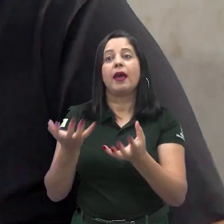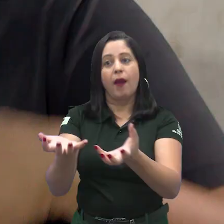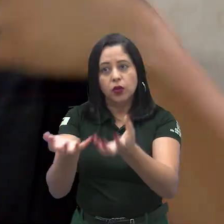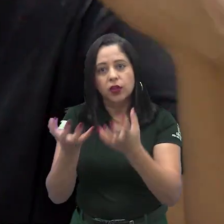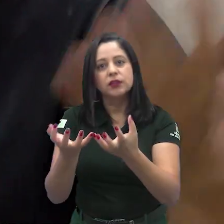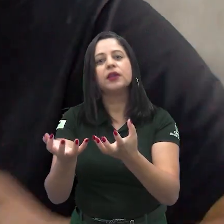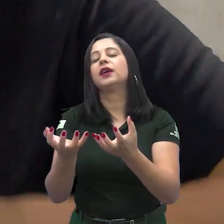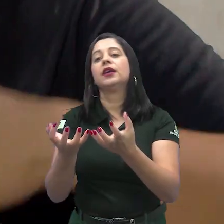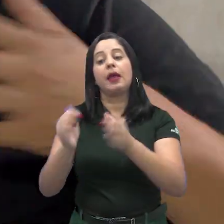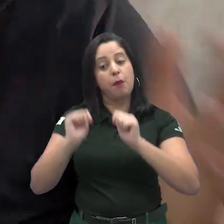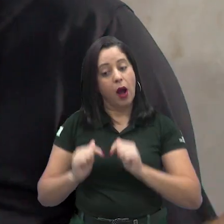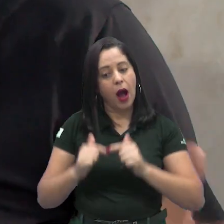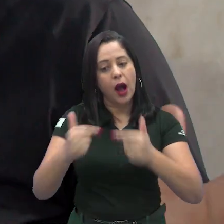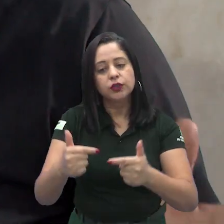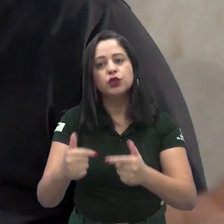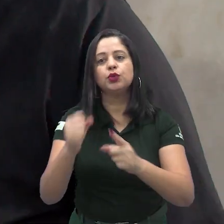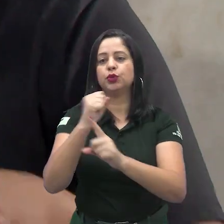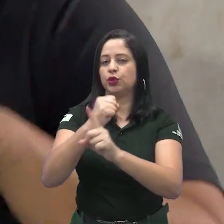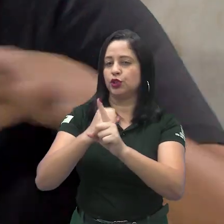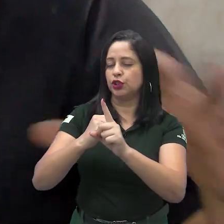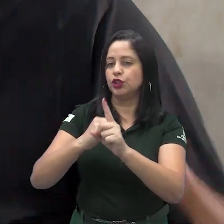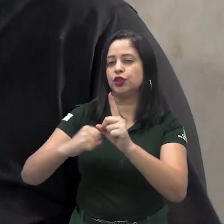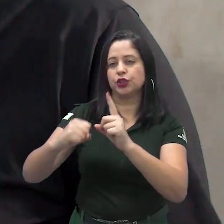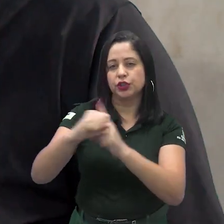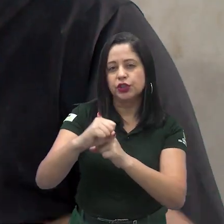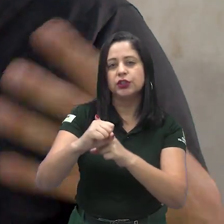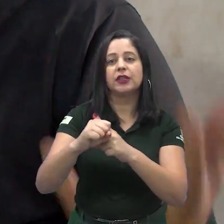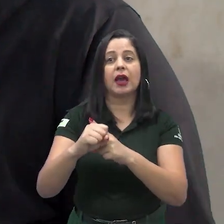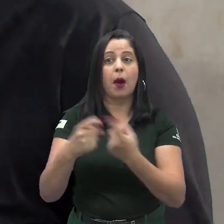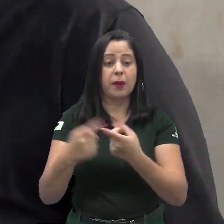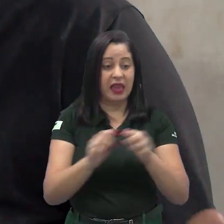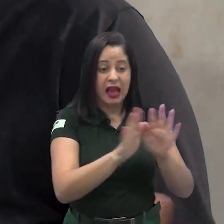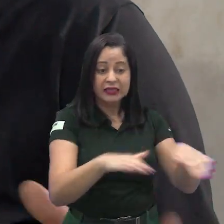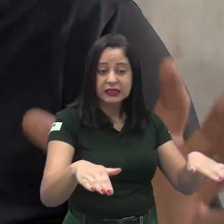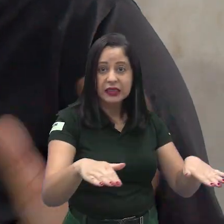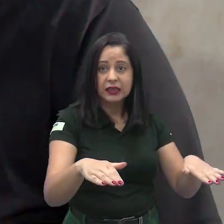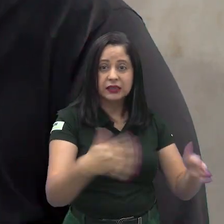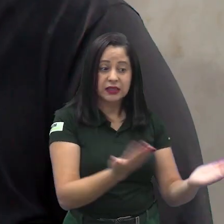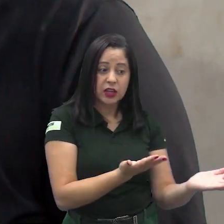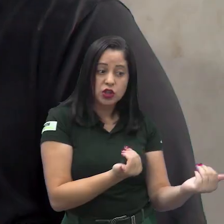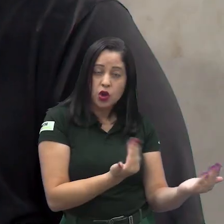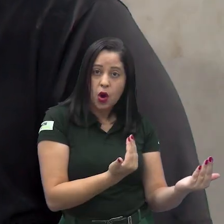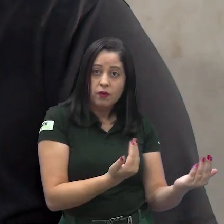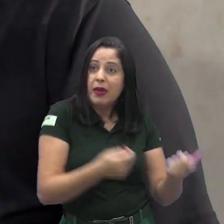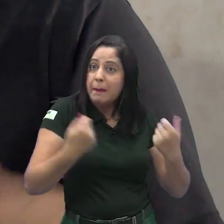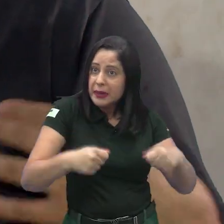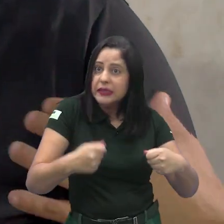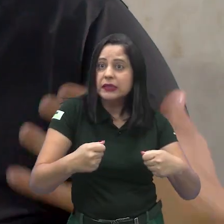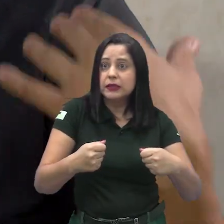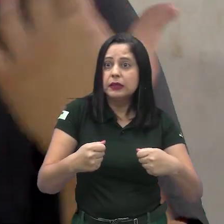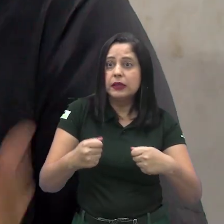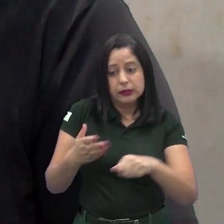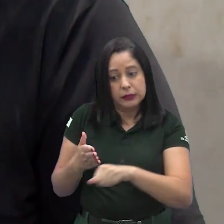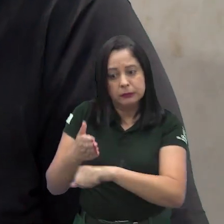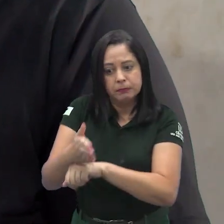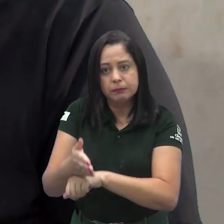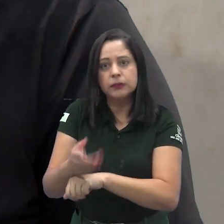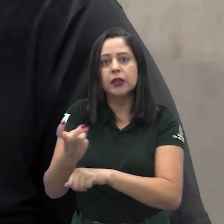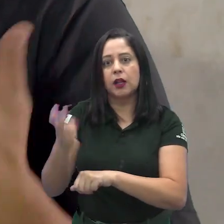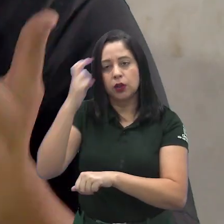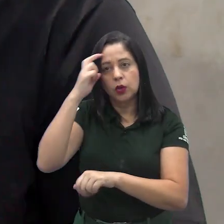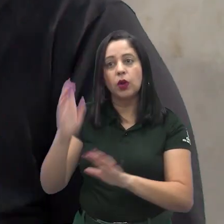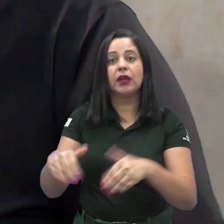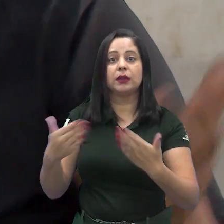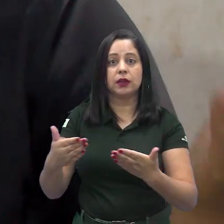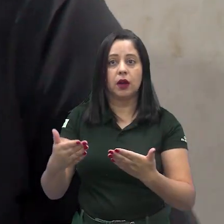Ação cultural, ação de qualquer tipo desse tipo, para poder as crianças daqui, os jovens aqui, ter acesso a isso de fato. Então quando surge essa proposta